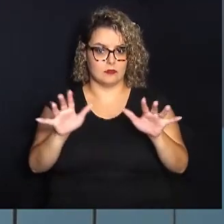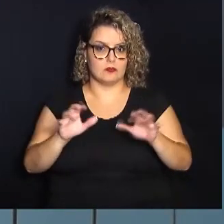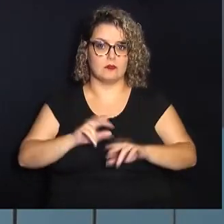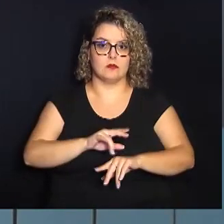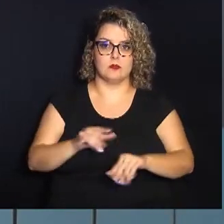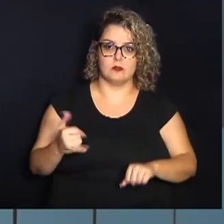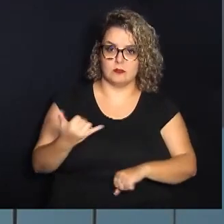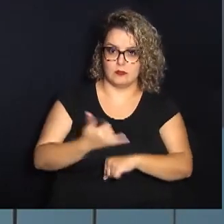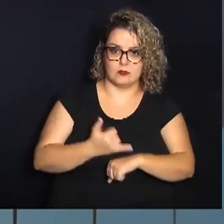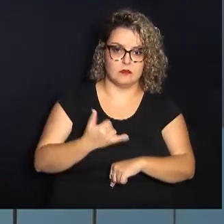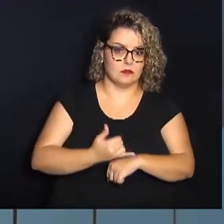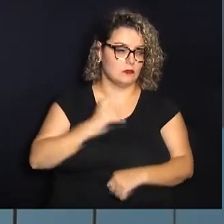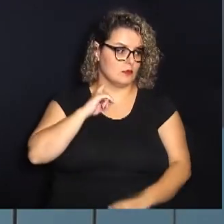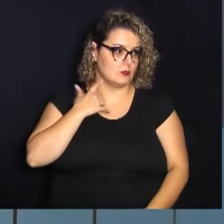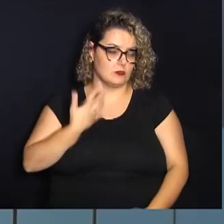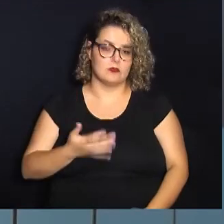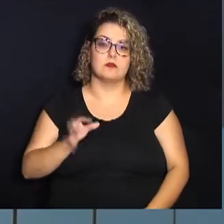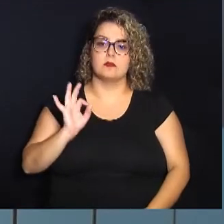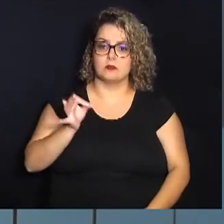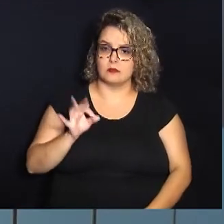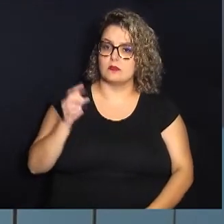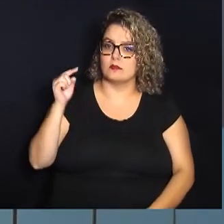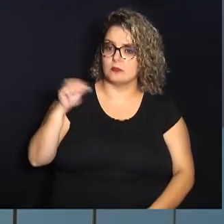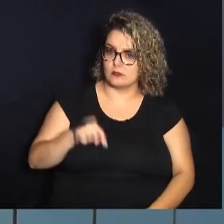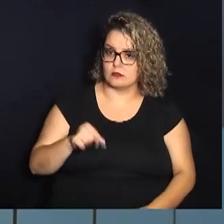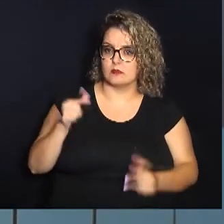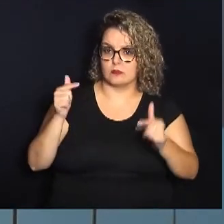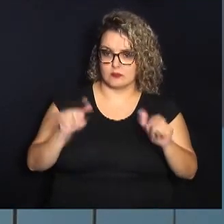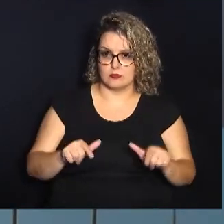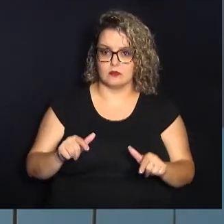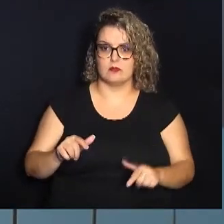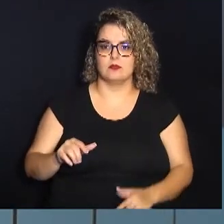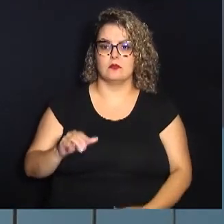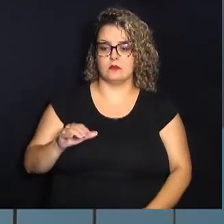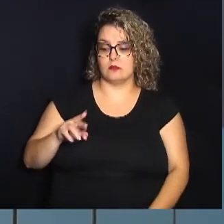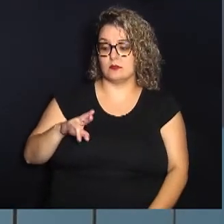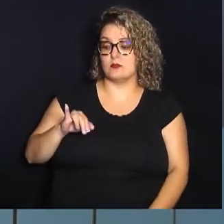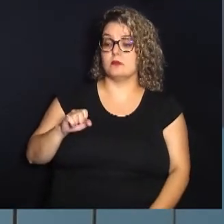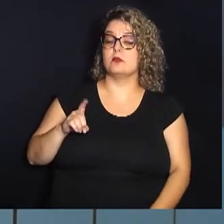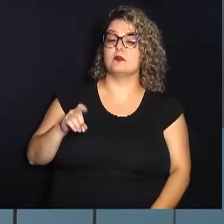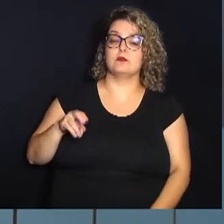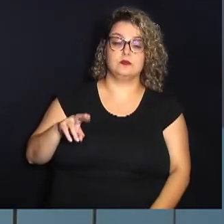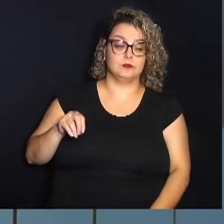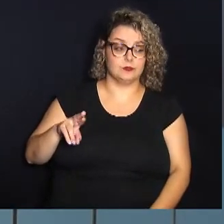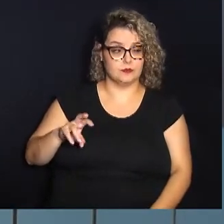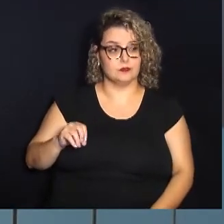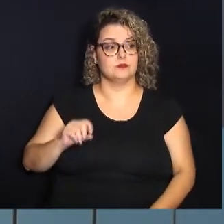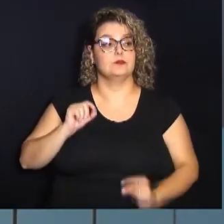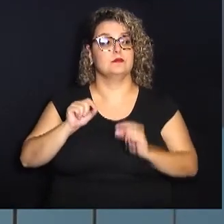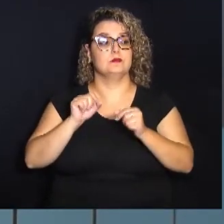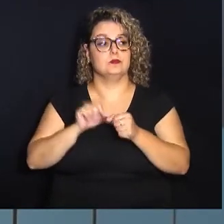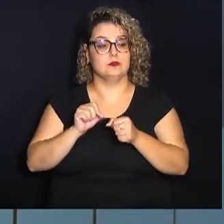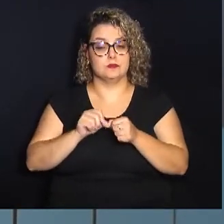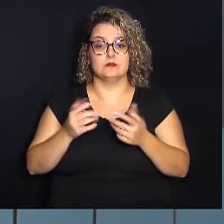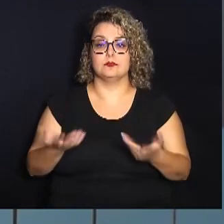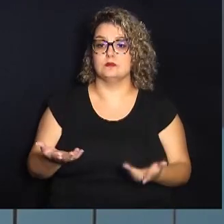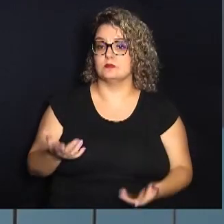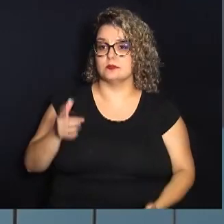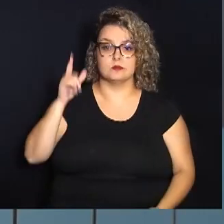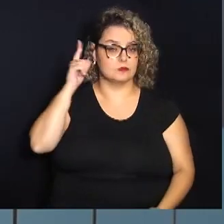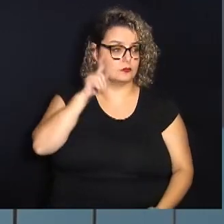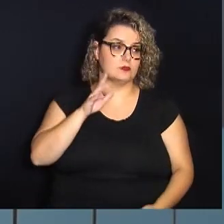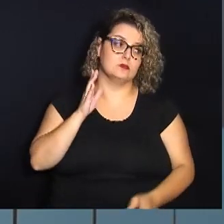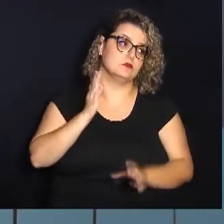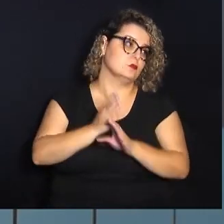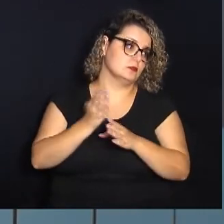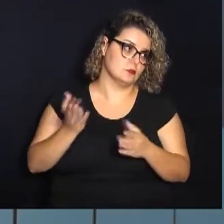velho, entulho, e com certeza ali é um espaço de criadouro. Então, o que fazer nessas situações em que a gente não consegue